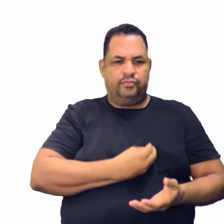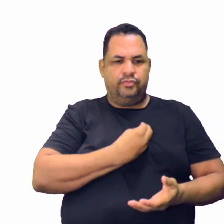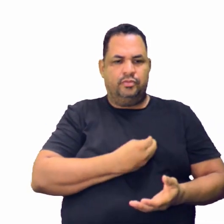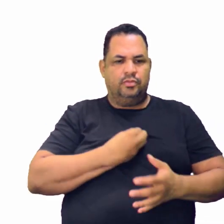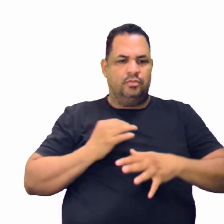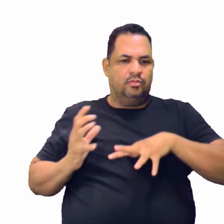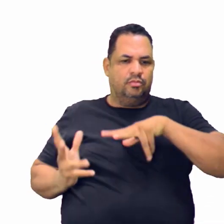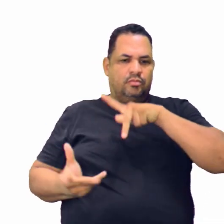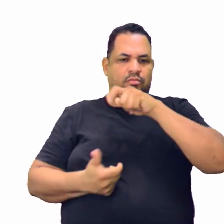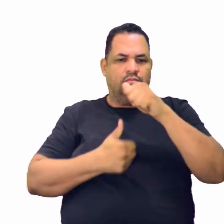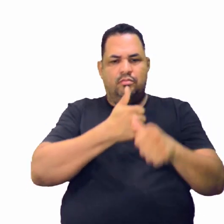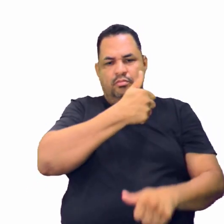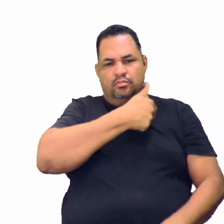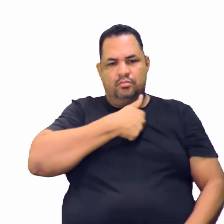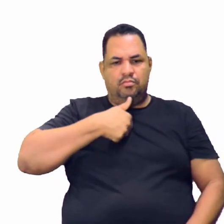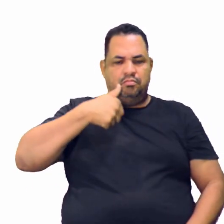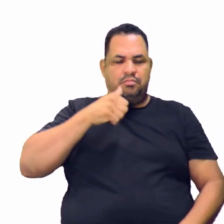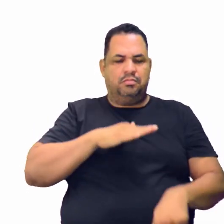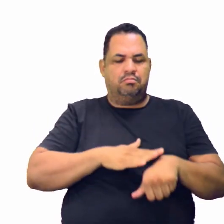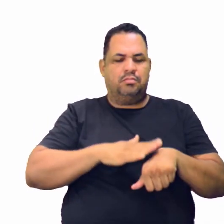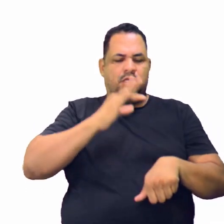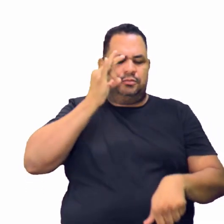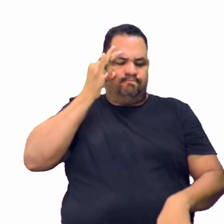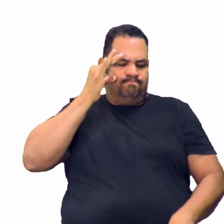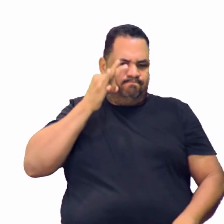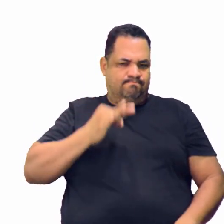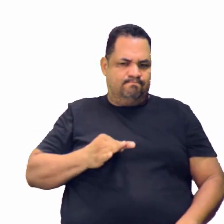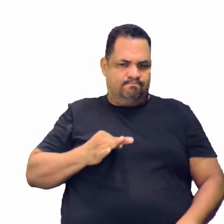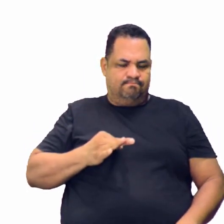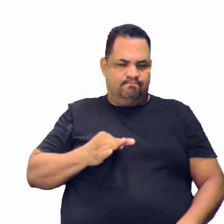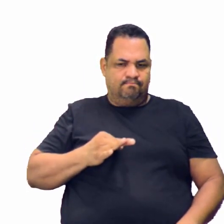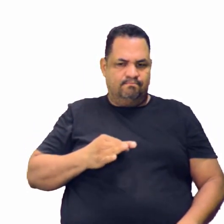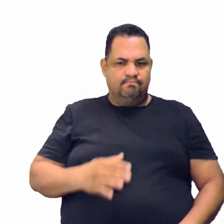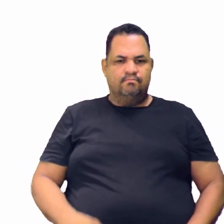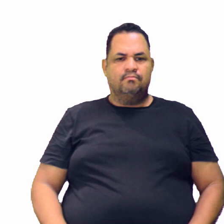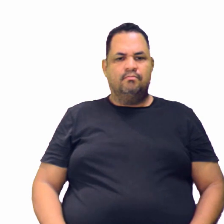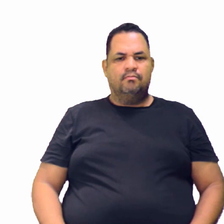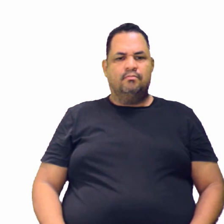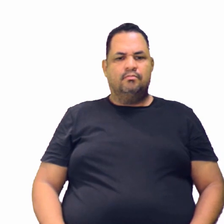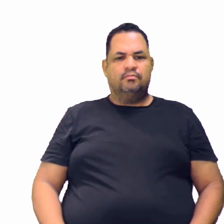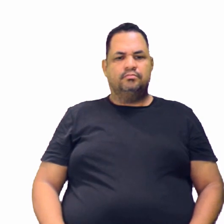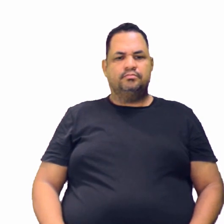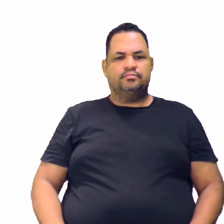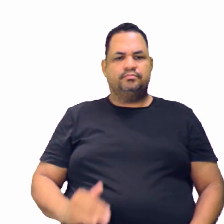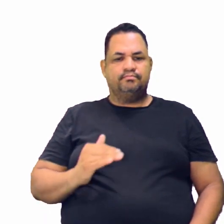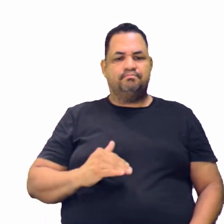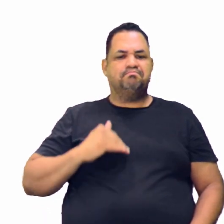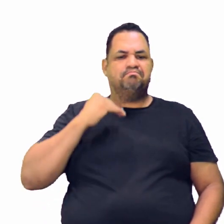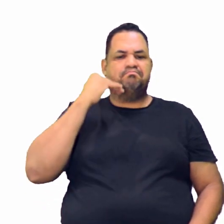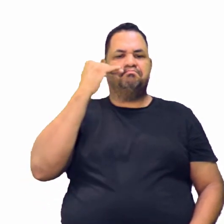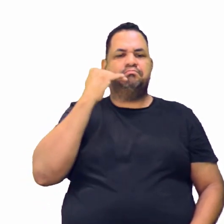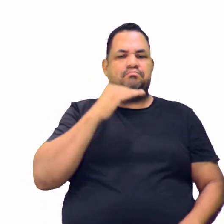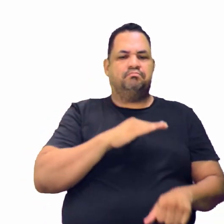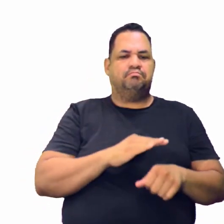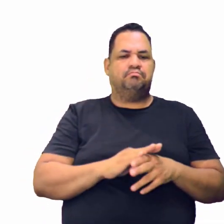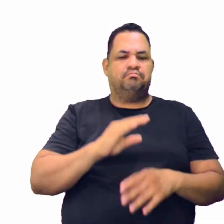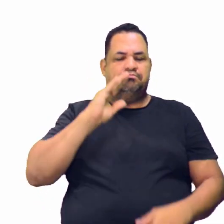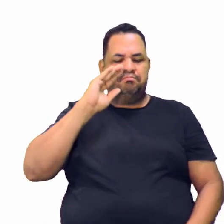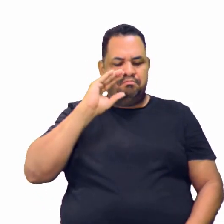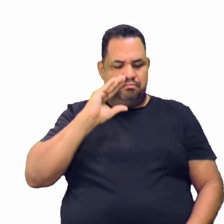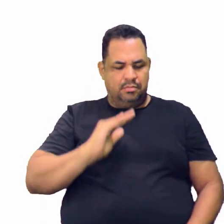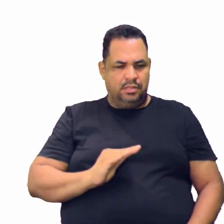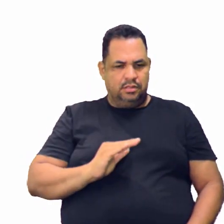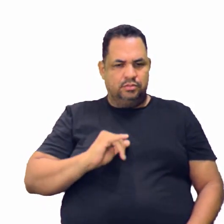Hoje vivemos num mundo melhor e mais justo. Hoje vivemos num mundo melhor e menos